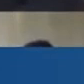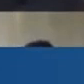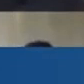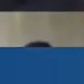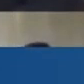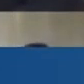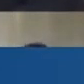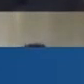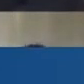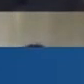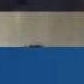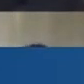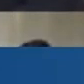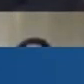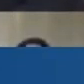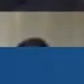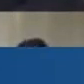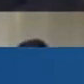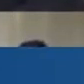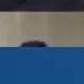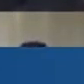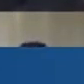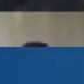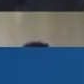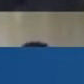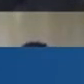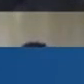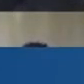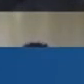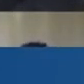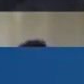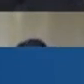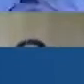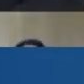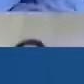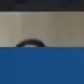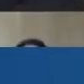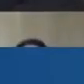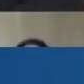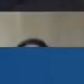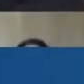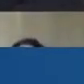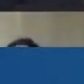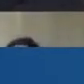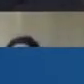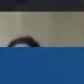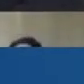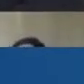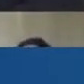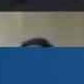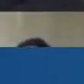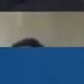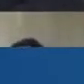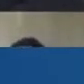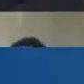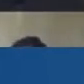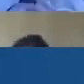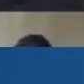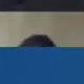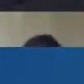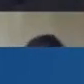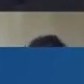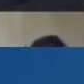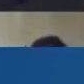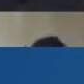certos detalhes da investigação, sobre os quais pairavam dúvidas, a partir da delação do